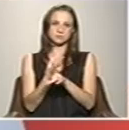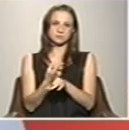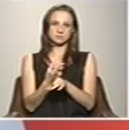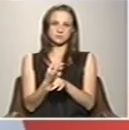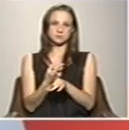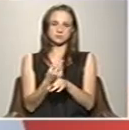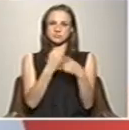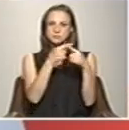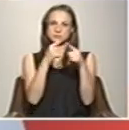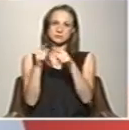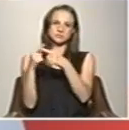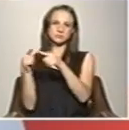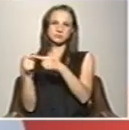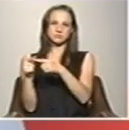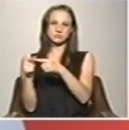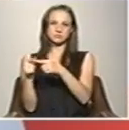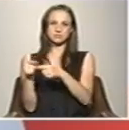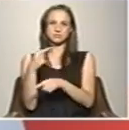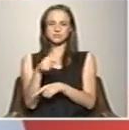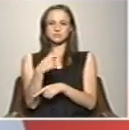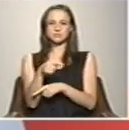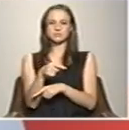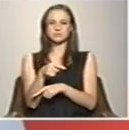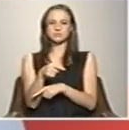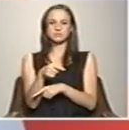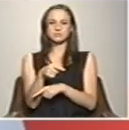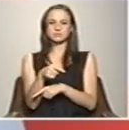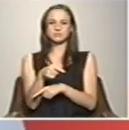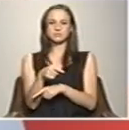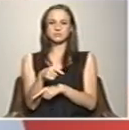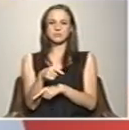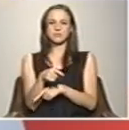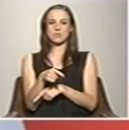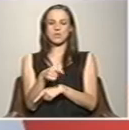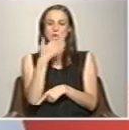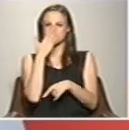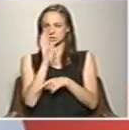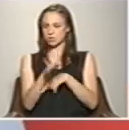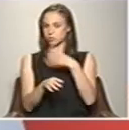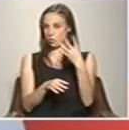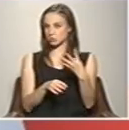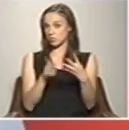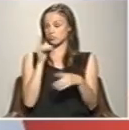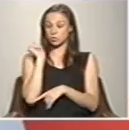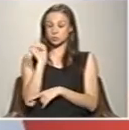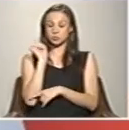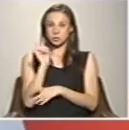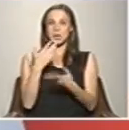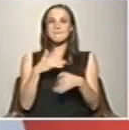todas sobre essa égide, apresentamos três ou quatro bons exemplos que são importantes, mas